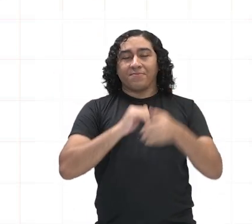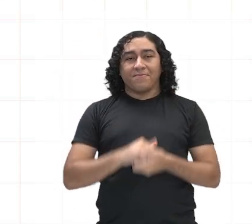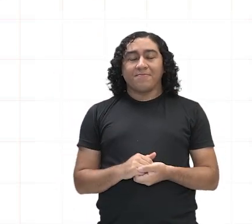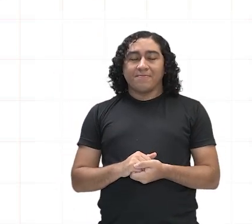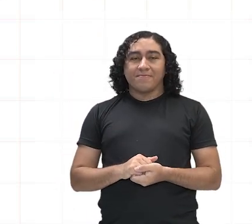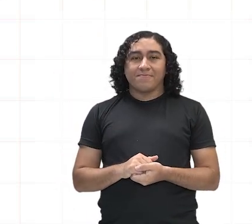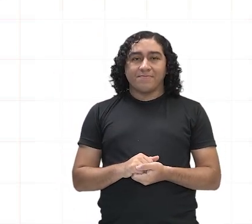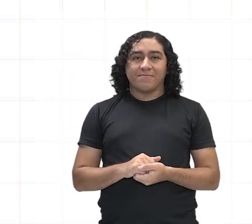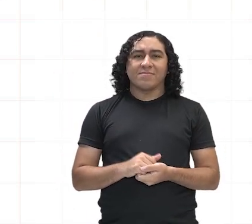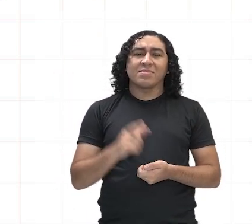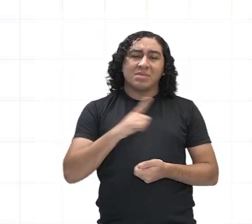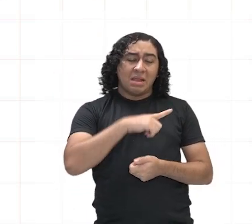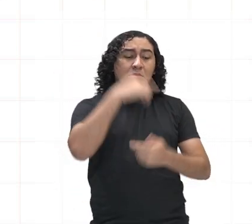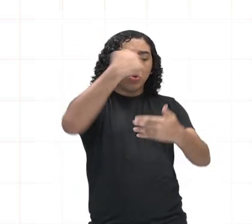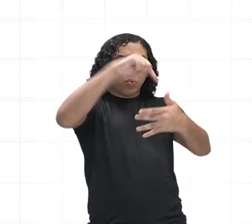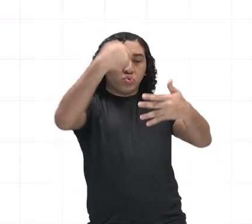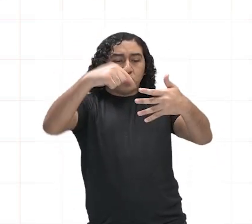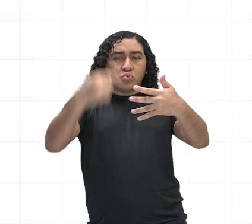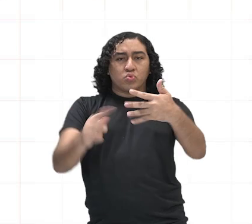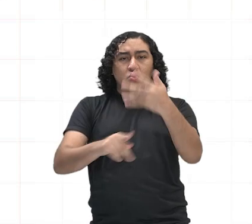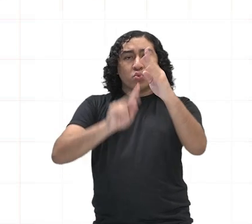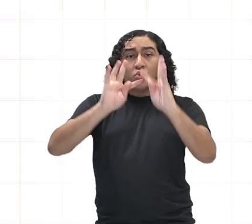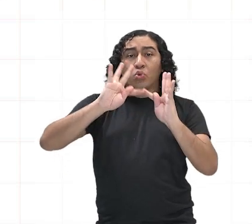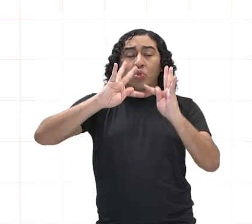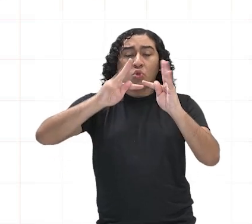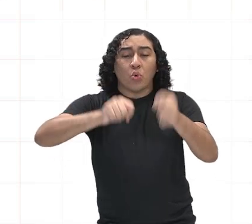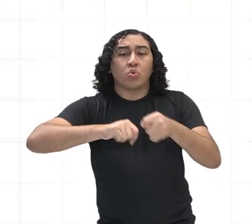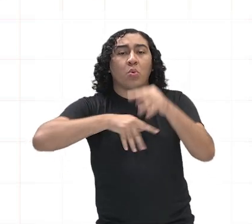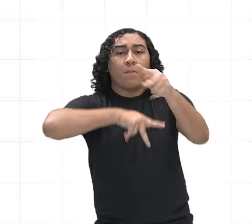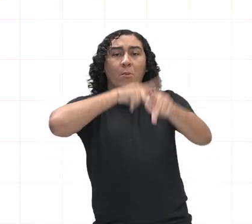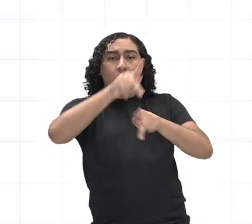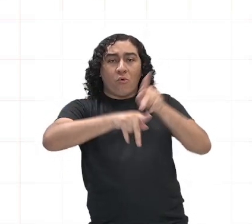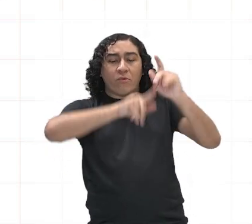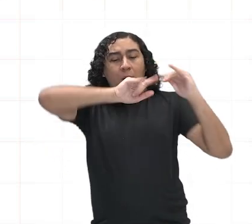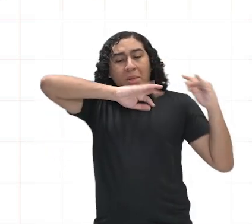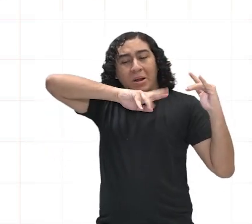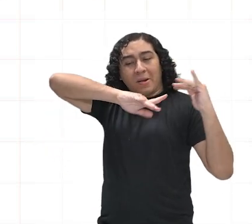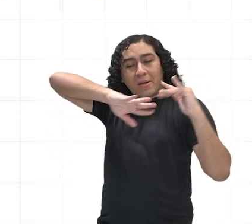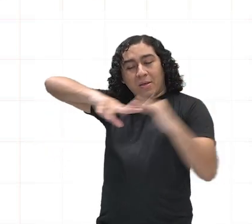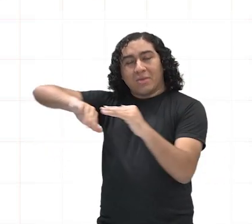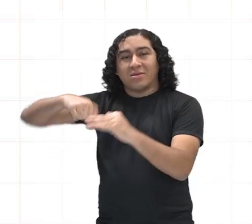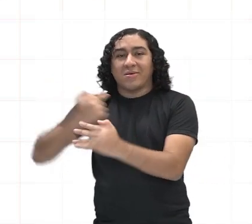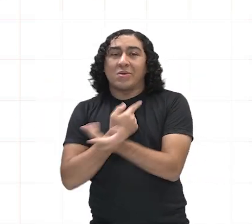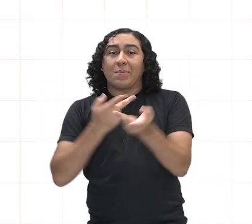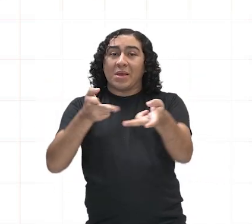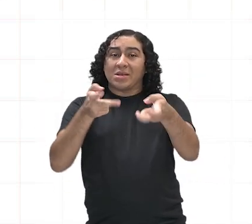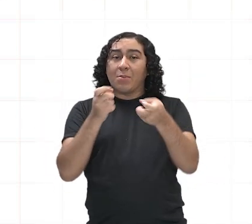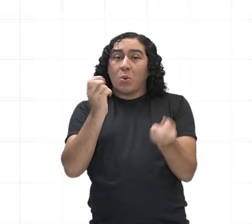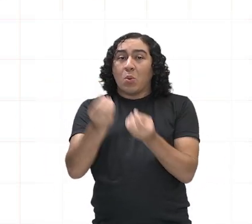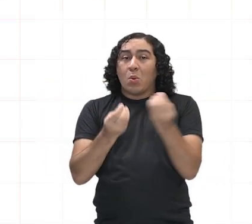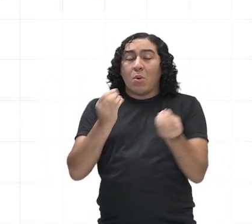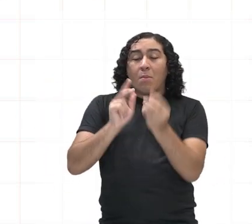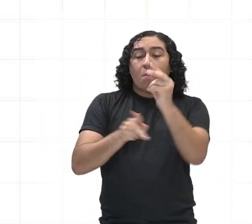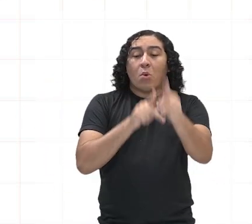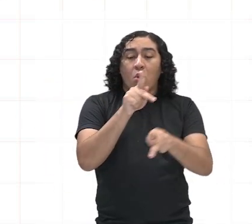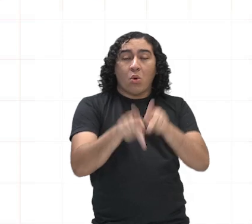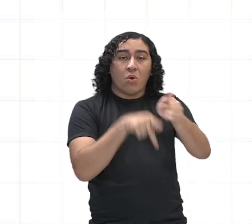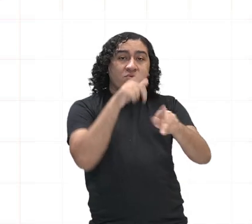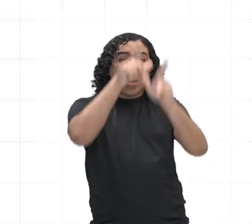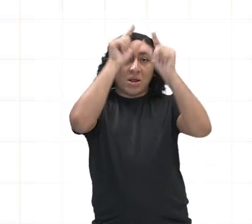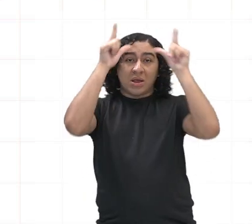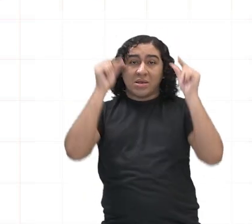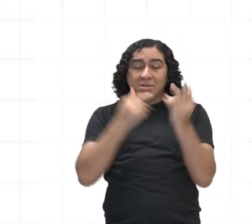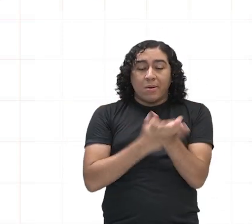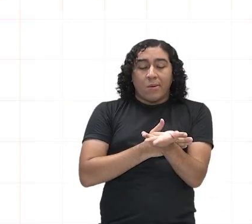dos cretenses, dos aqueus, dos jônios, dos eólios e dos dórios, que nós vamos ver, então, essa civilização grega